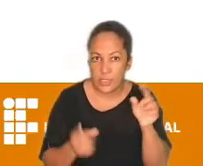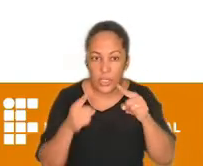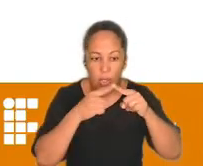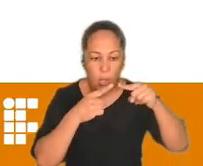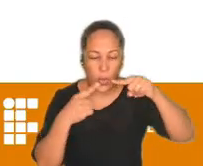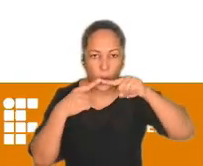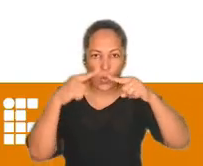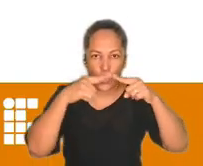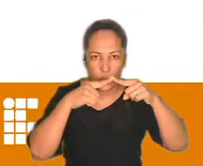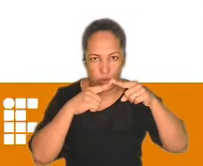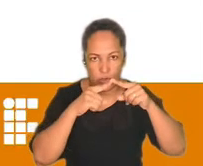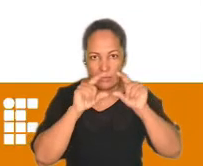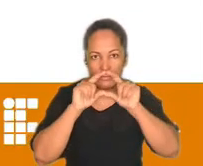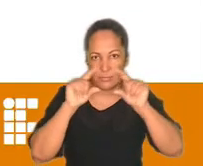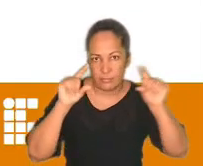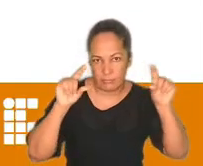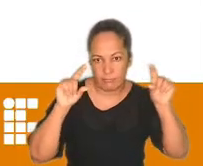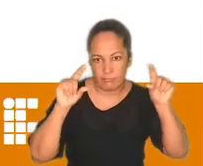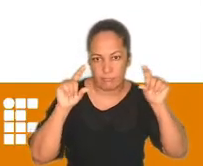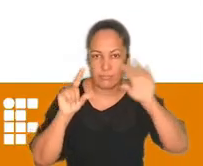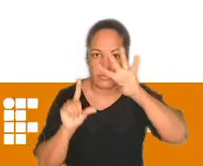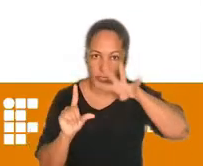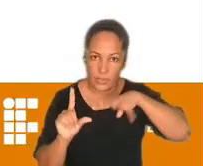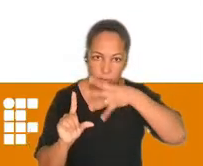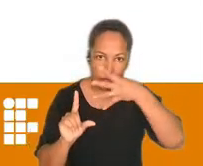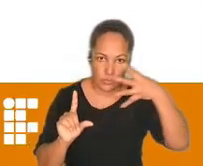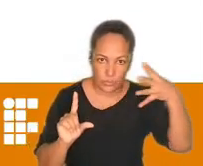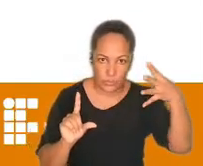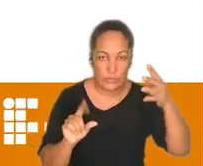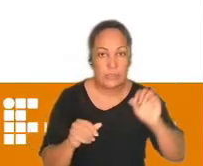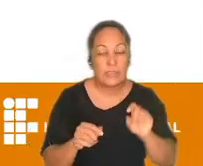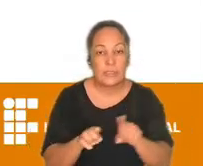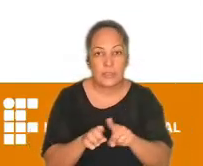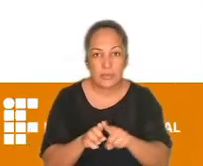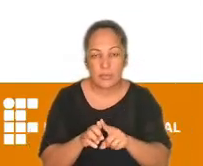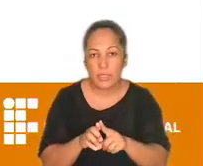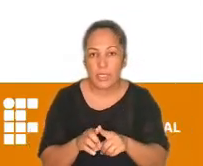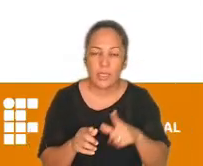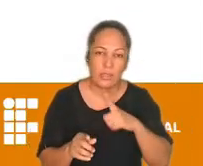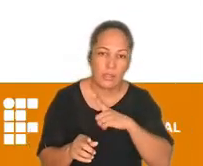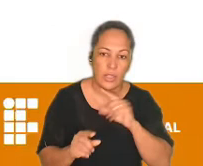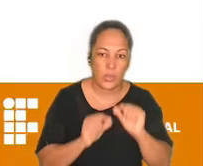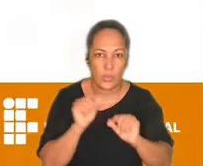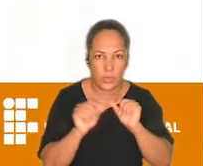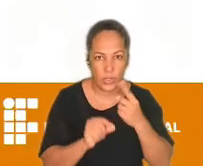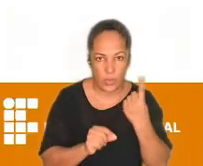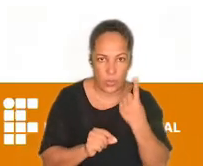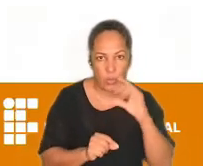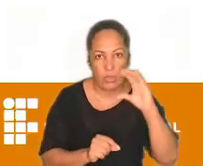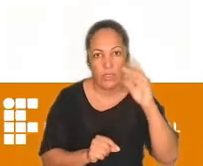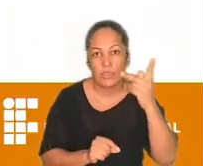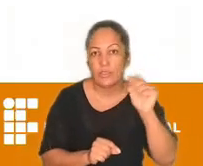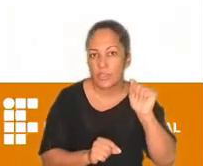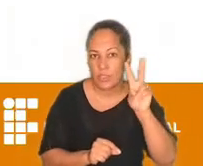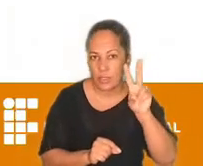Então, a cada duas tabelas relacionadas, eu tenho uma chave estrangeira, e essa